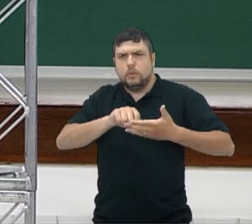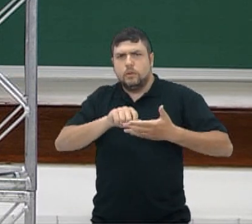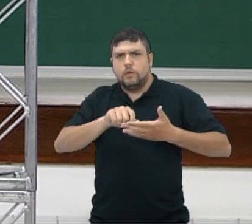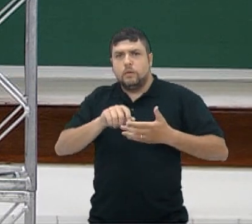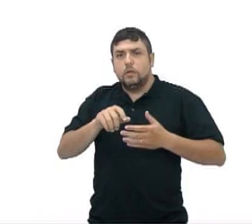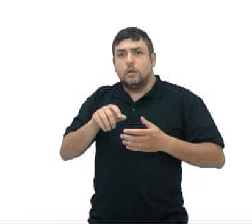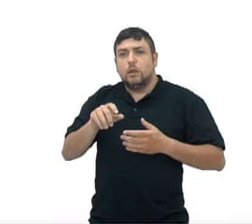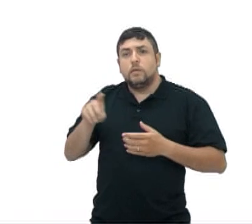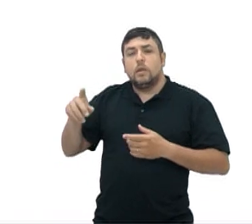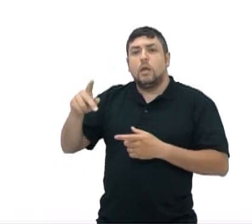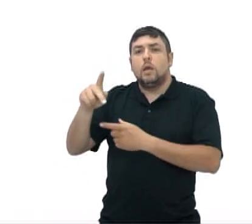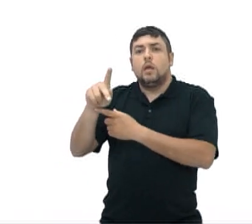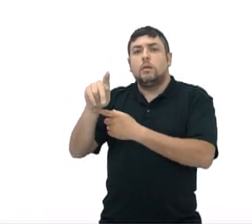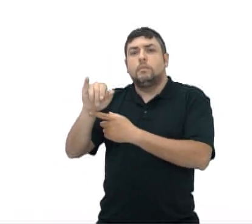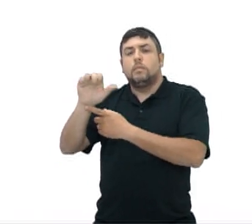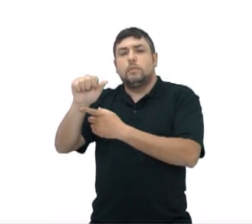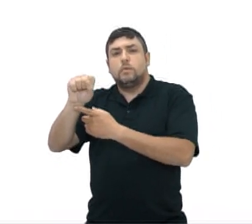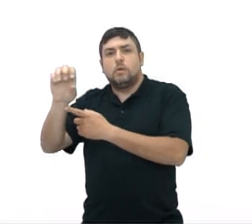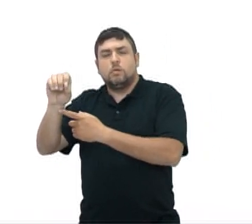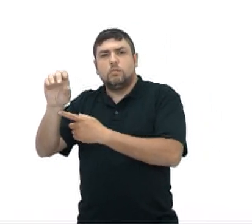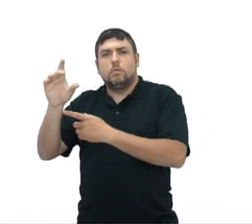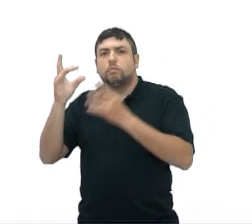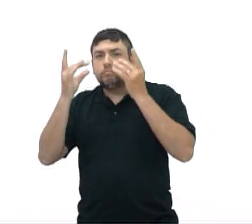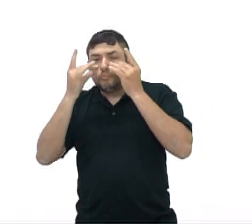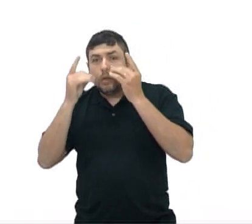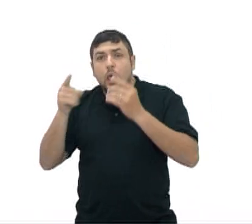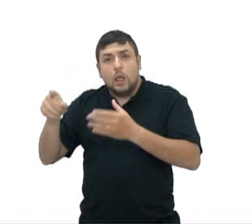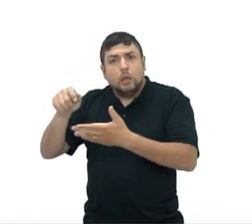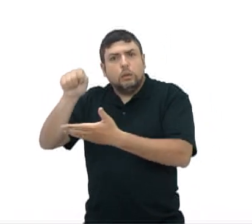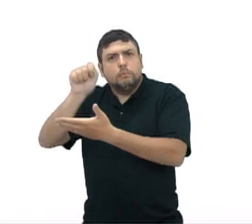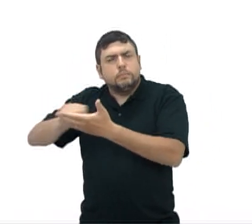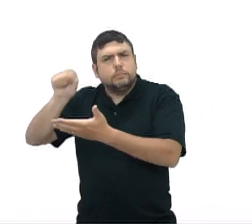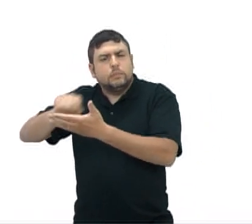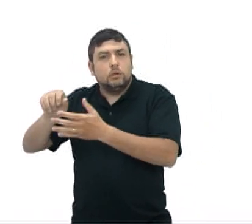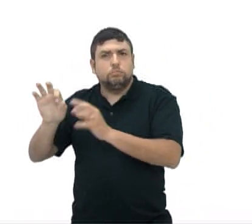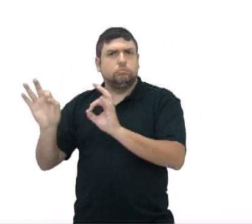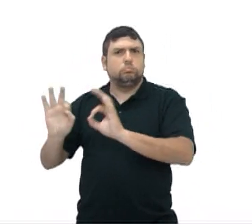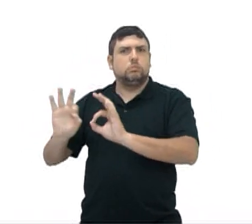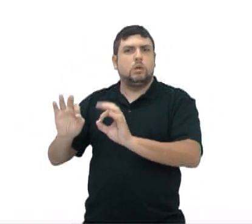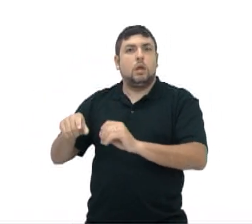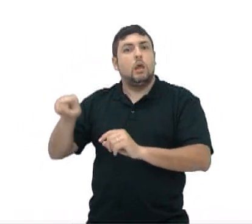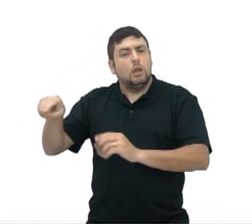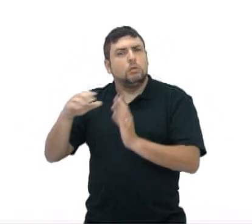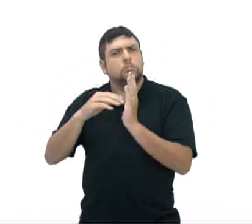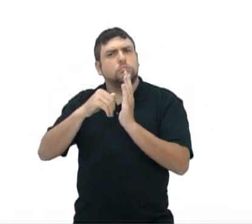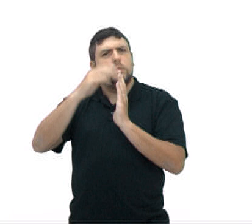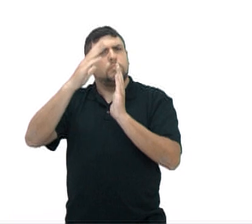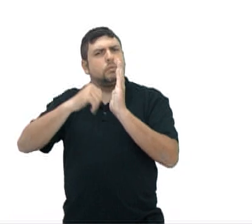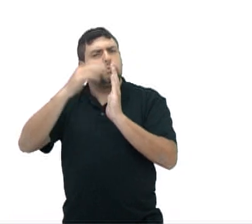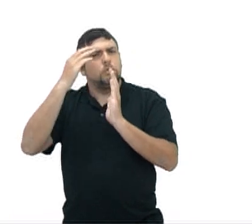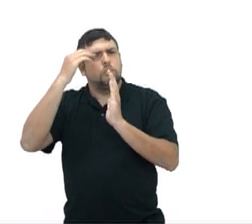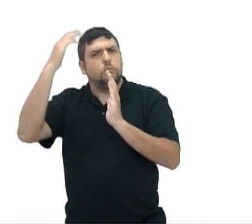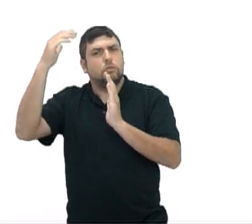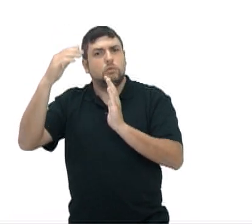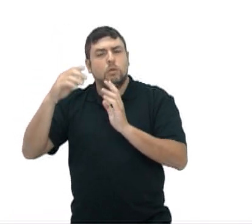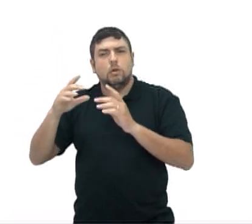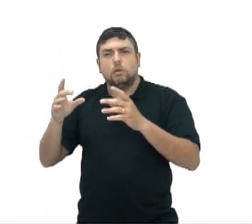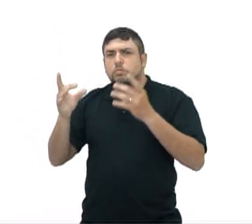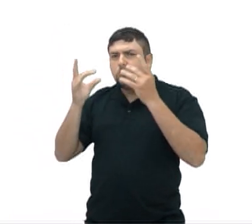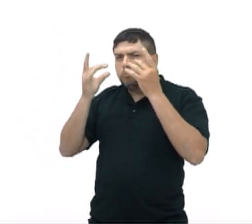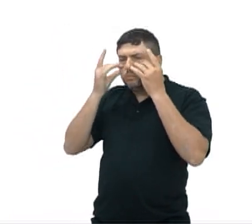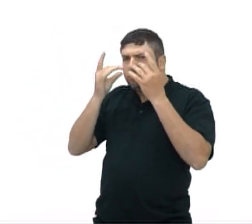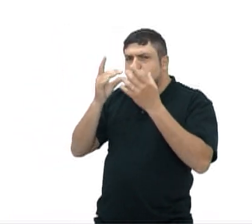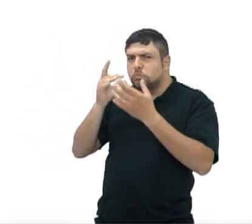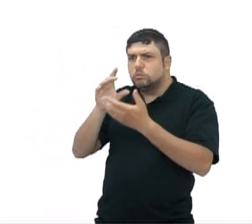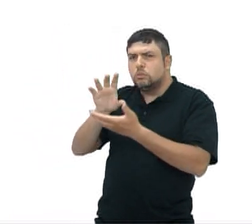o Picasso não é um teórico de arte, ele é um artista, e ela está usando como exemplo um grande artista em suas obras. E na